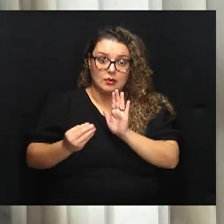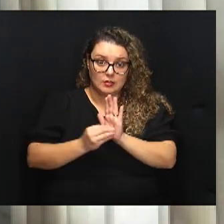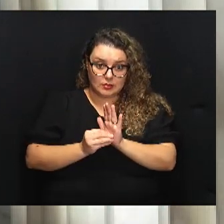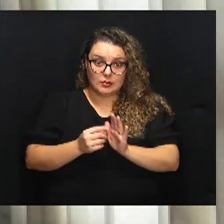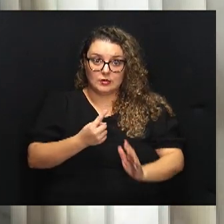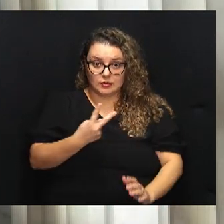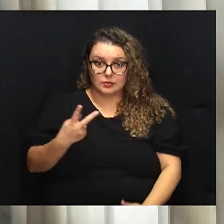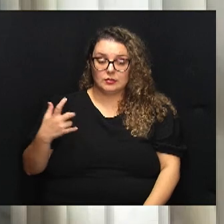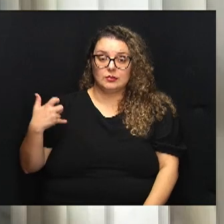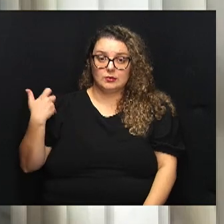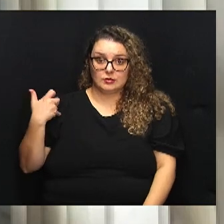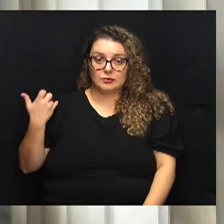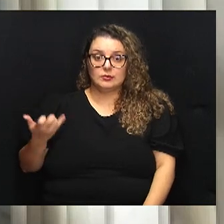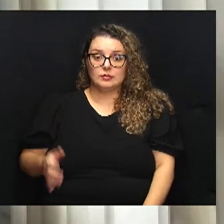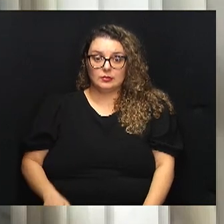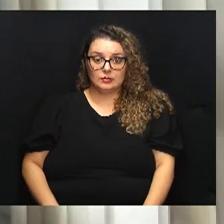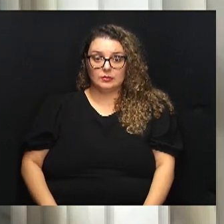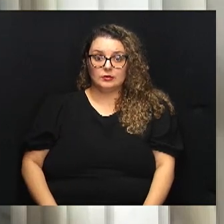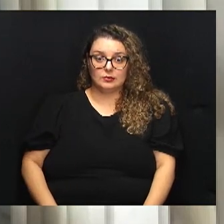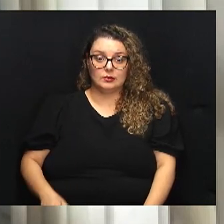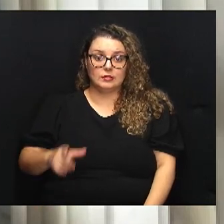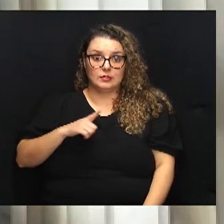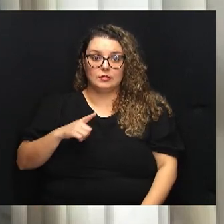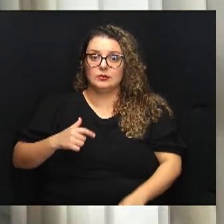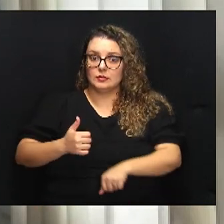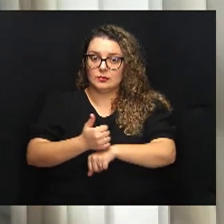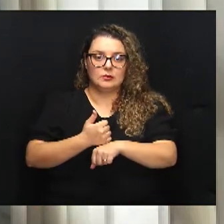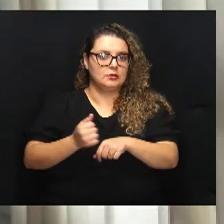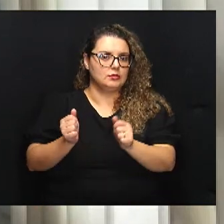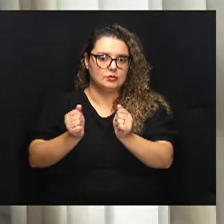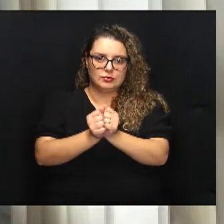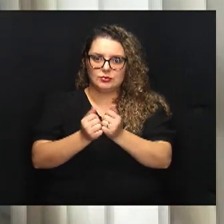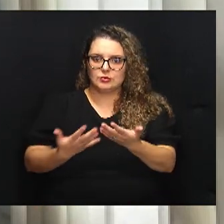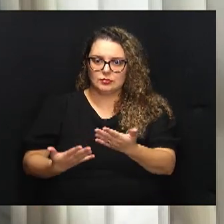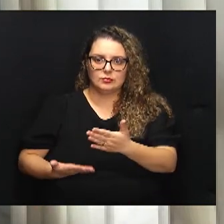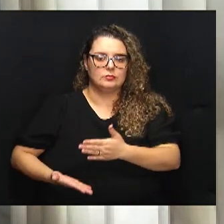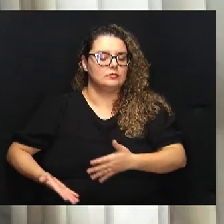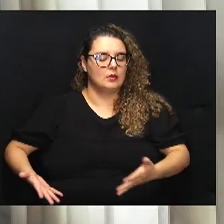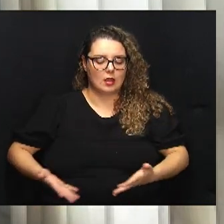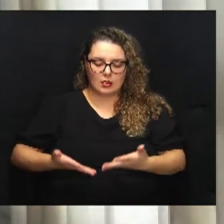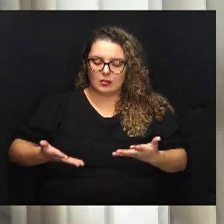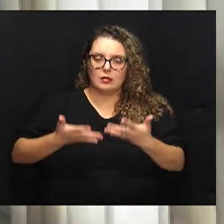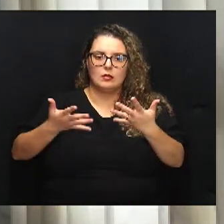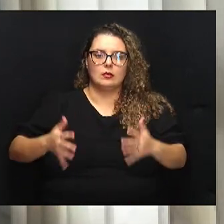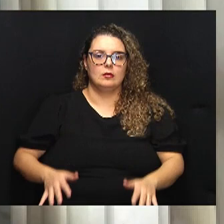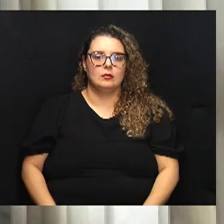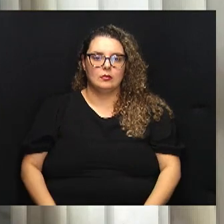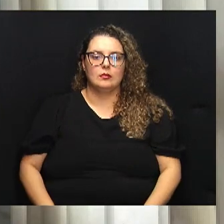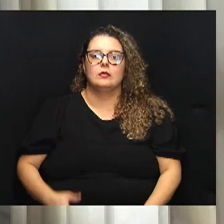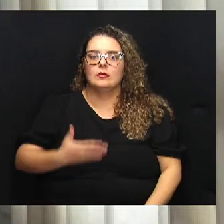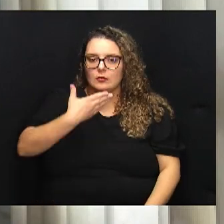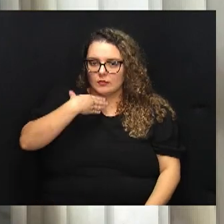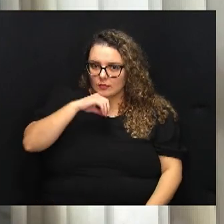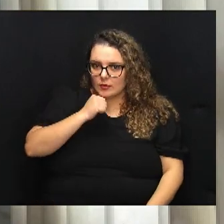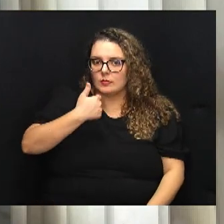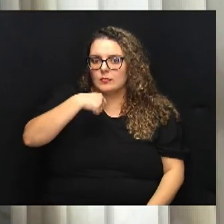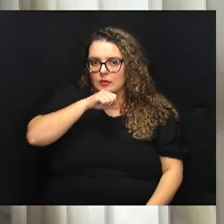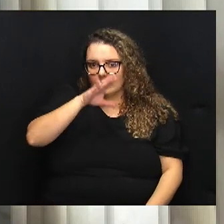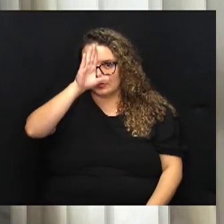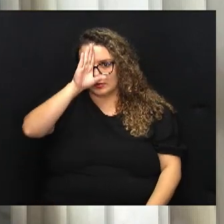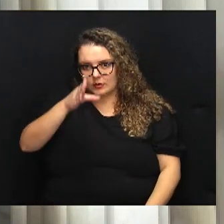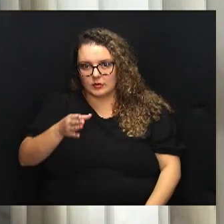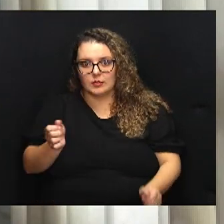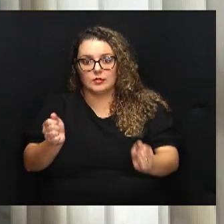12 anos. Tive profissionais ao meu lado que me ajudavam muito. Meus pais, principalmente,